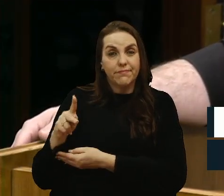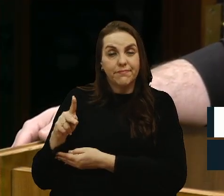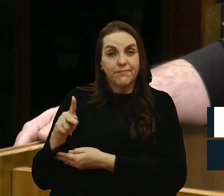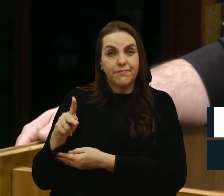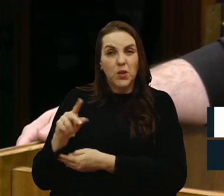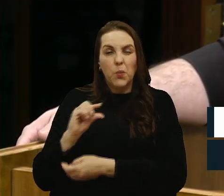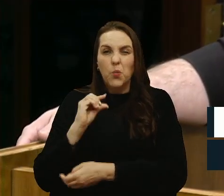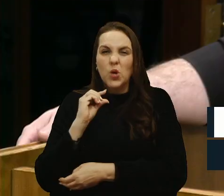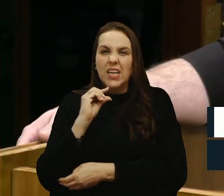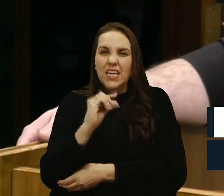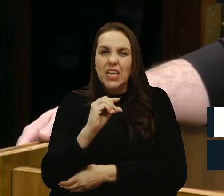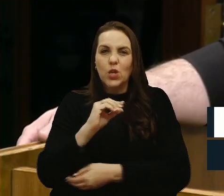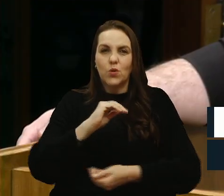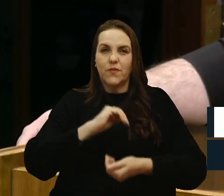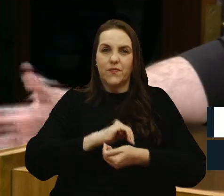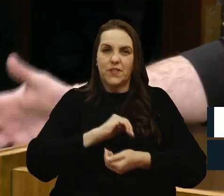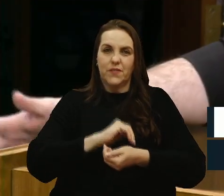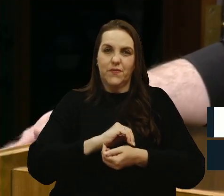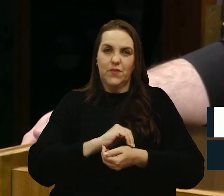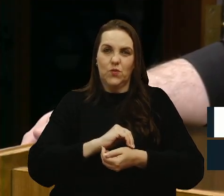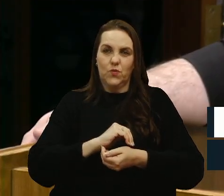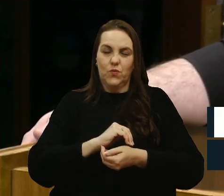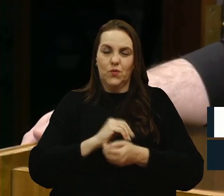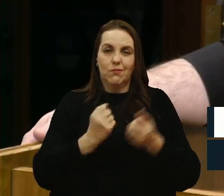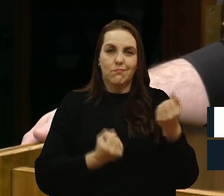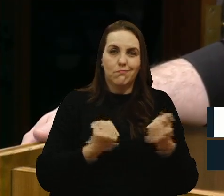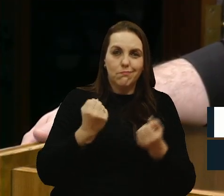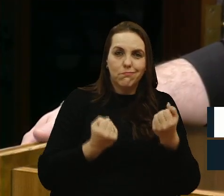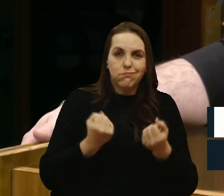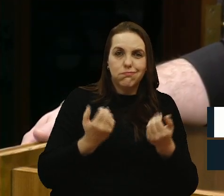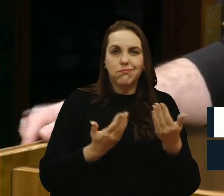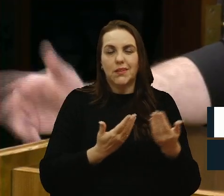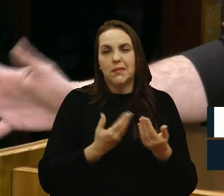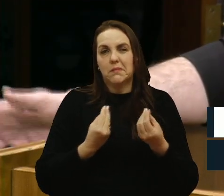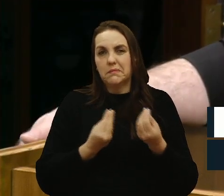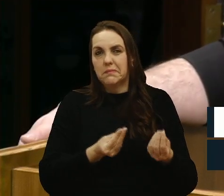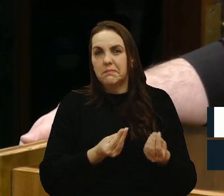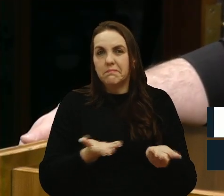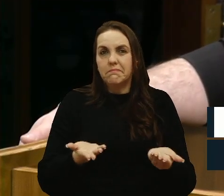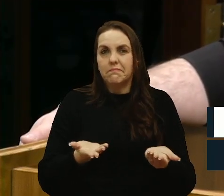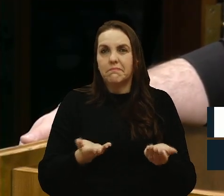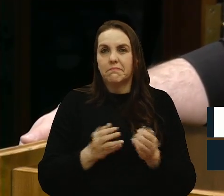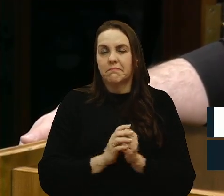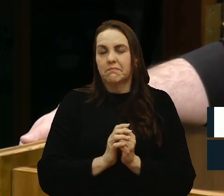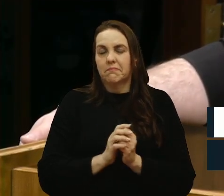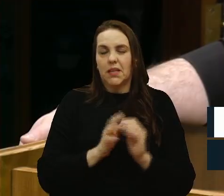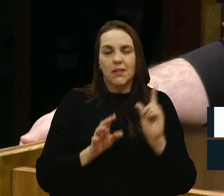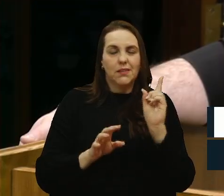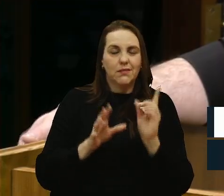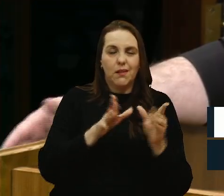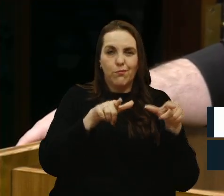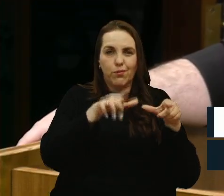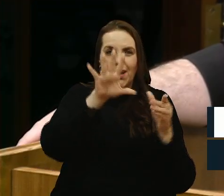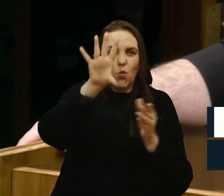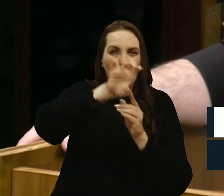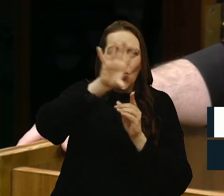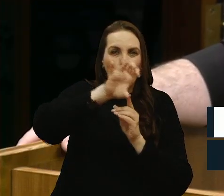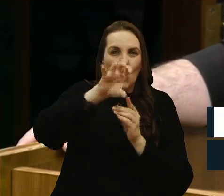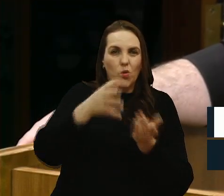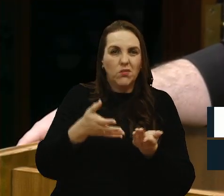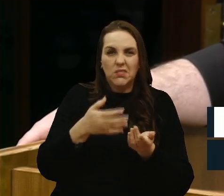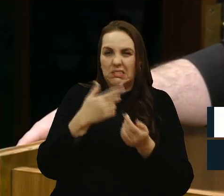um pouquinho a defesa civil, com viatura, com Starlink, ou seja, lá mais o que for.